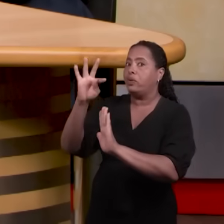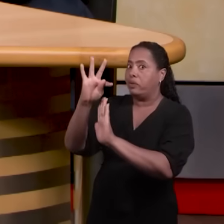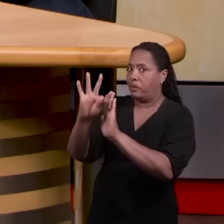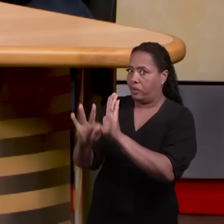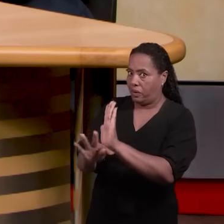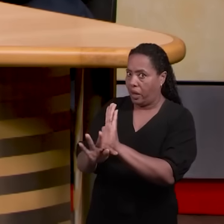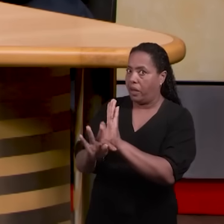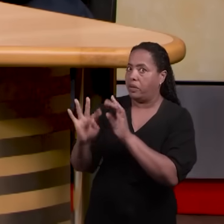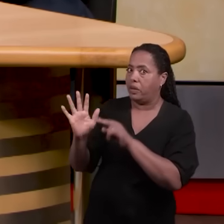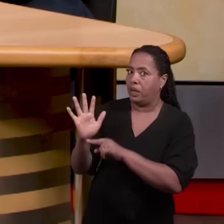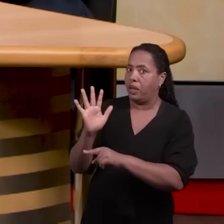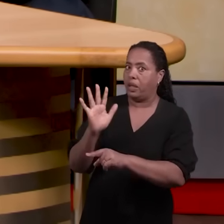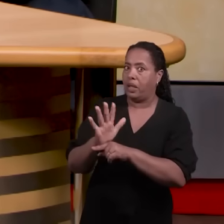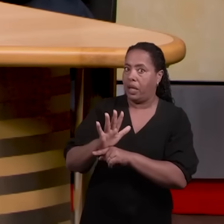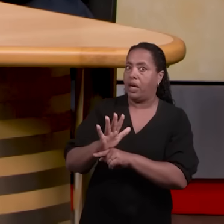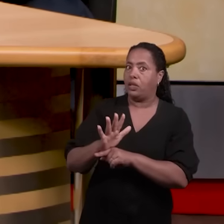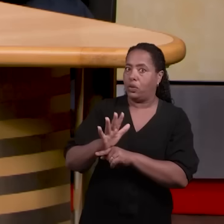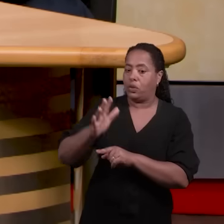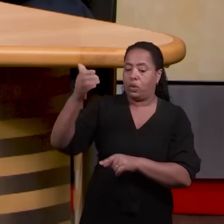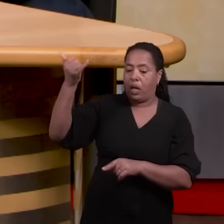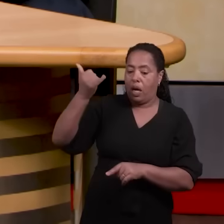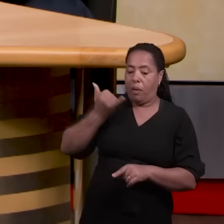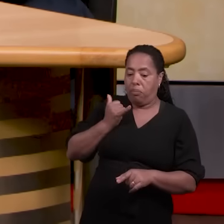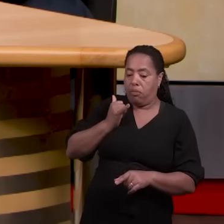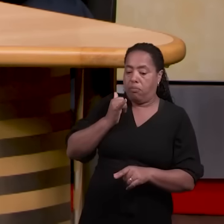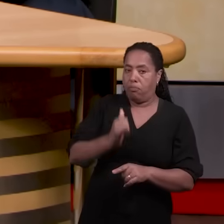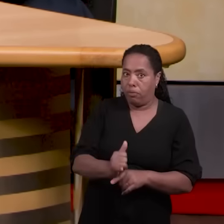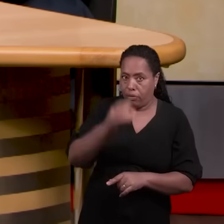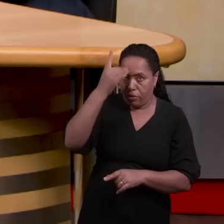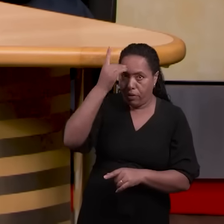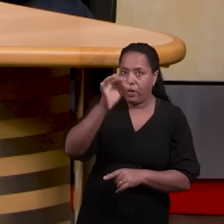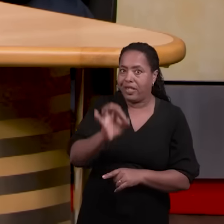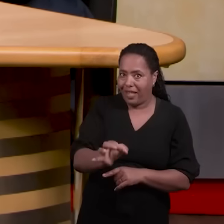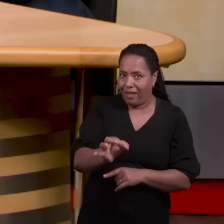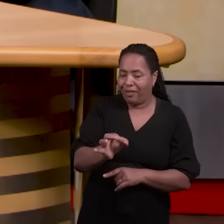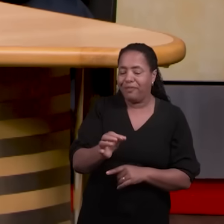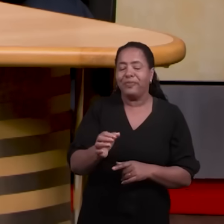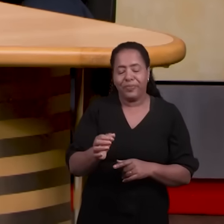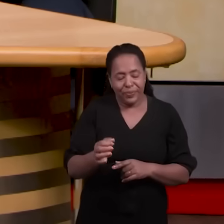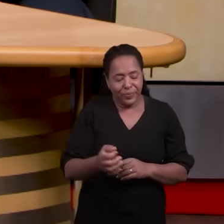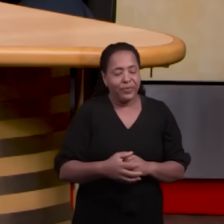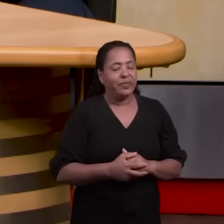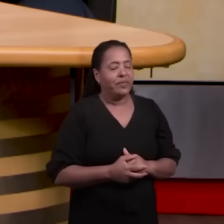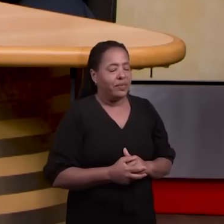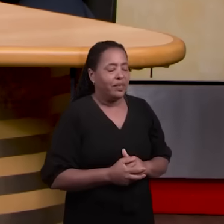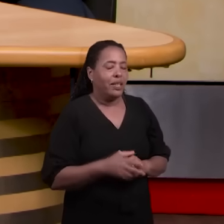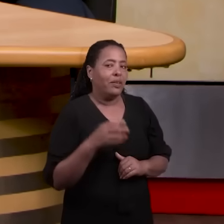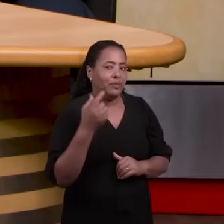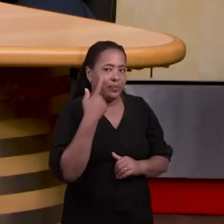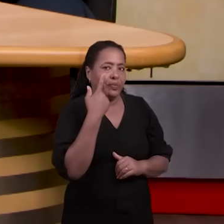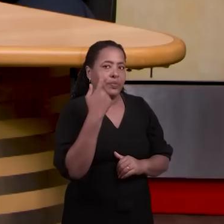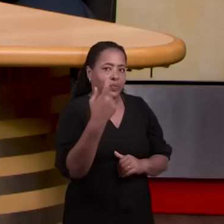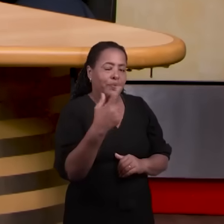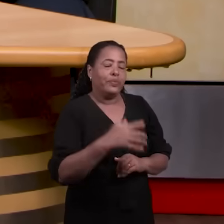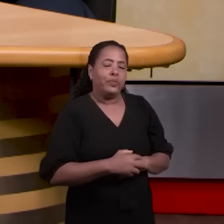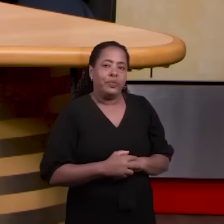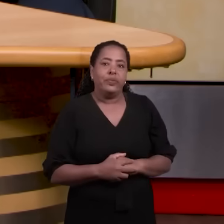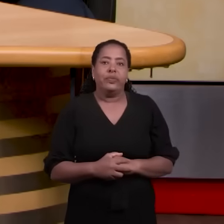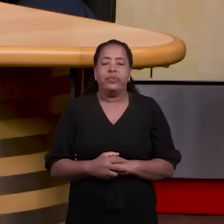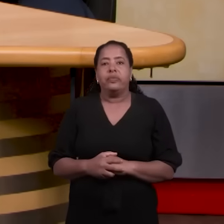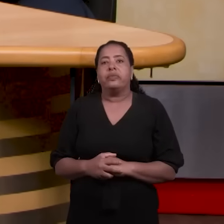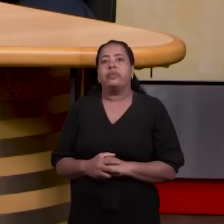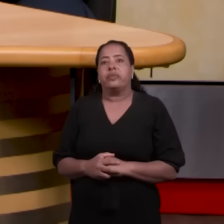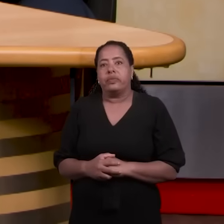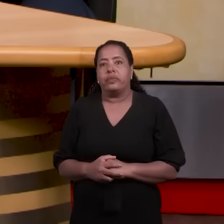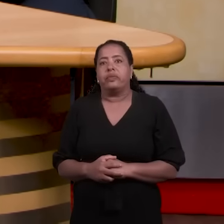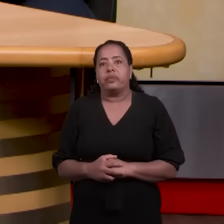texto, Marcelo, que ajuda até na interpretação do dom. Do dom, exatamente. É interessante. É muito